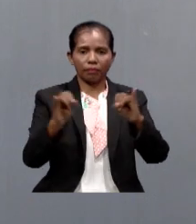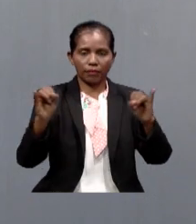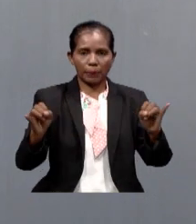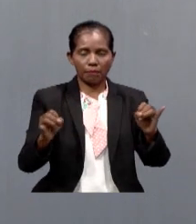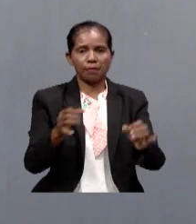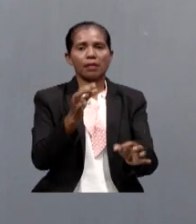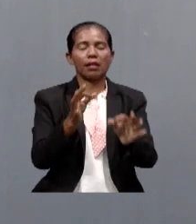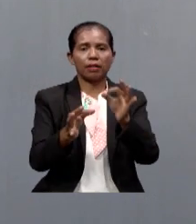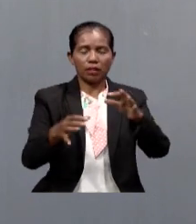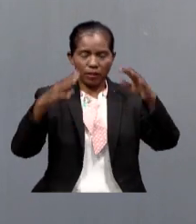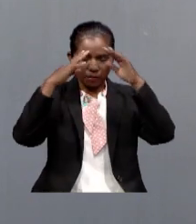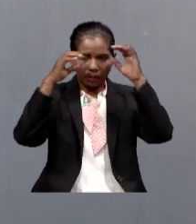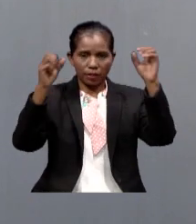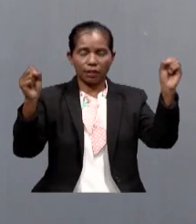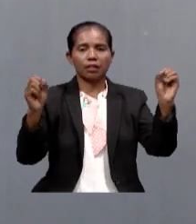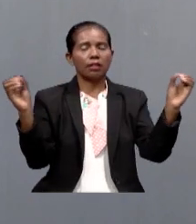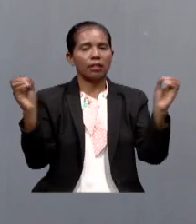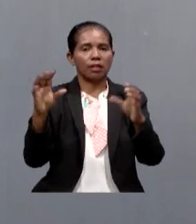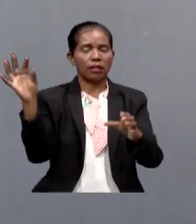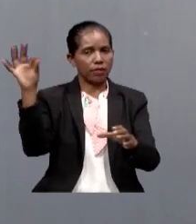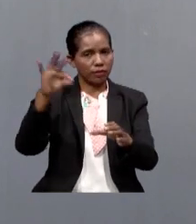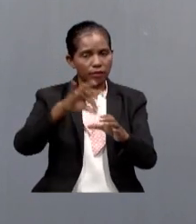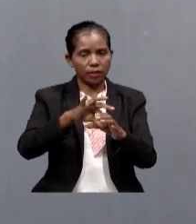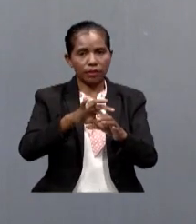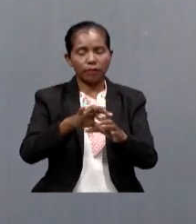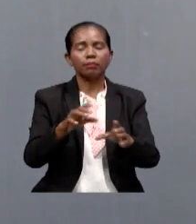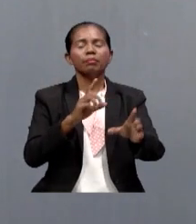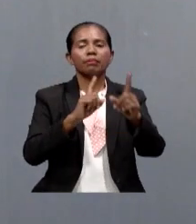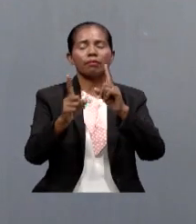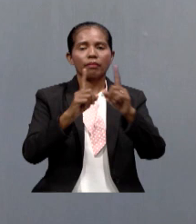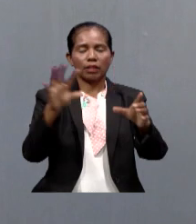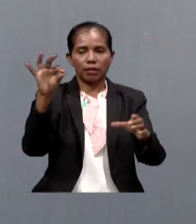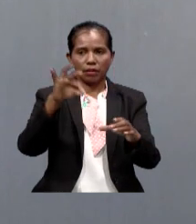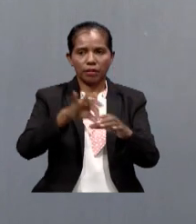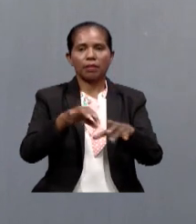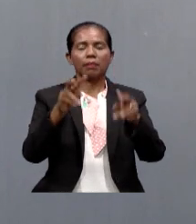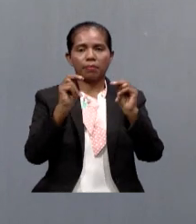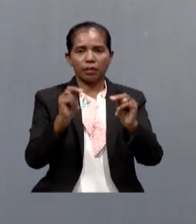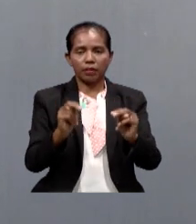quando presidente veta ona atual confirmação de voto, né, precisa